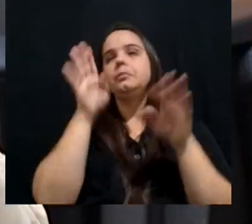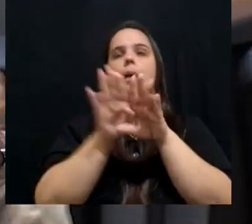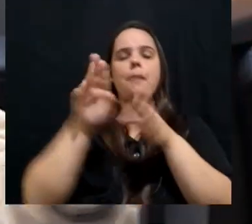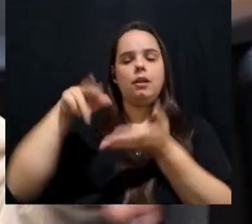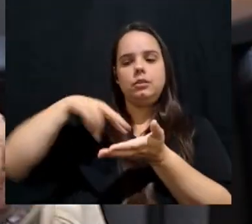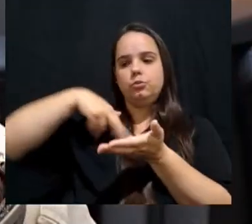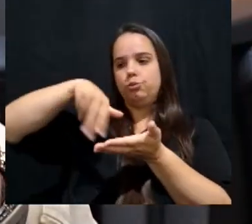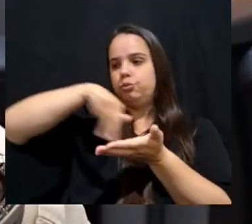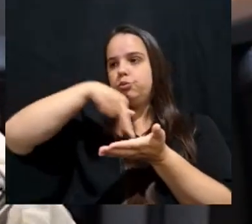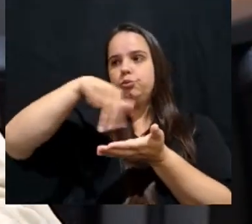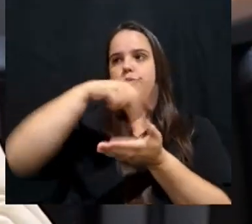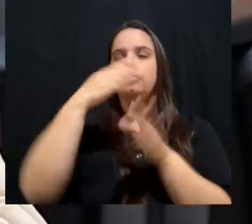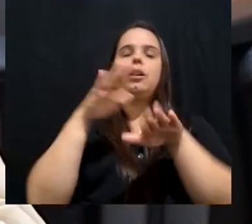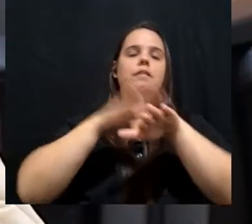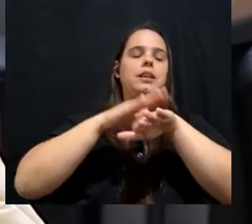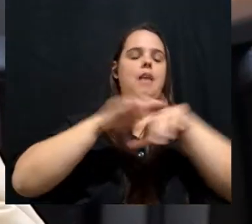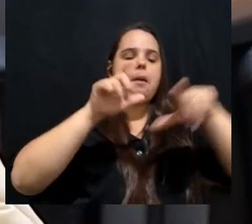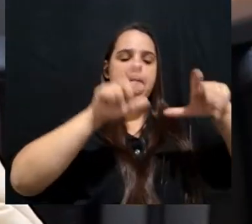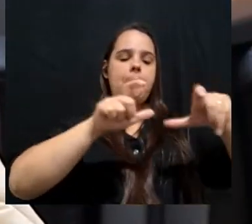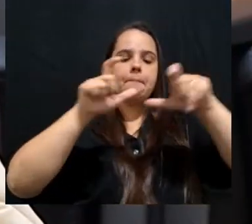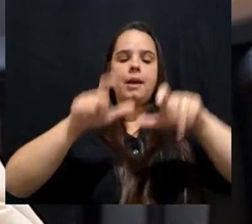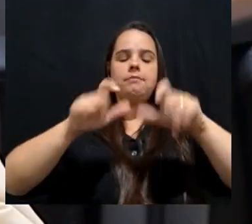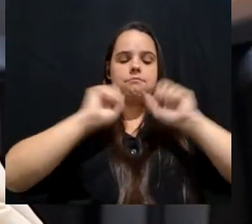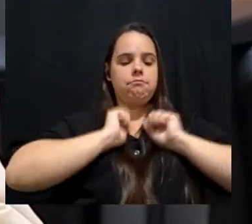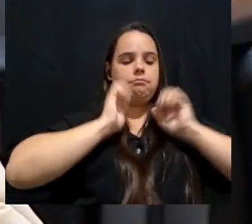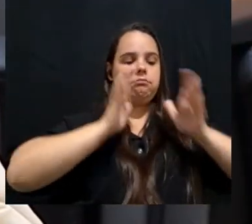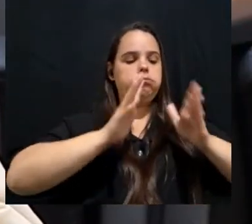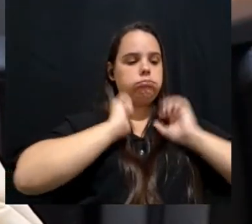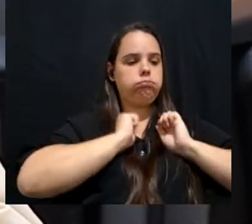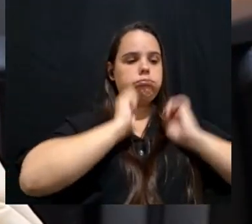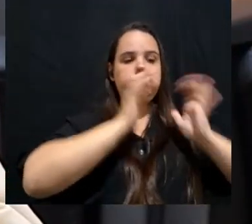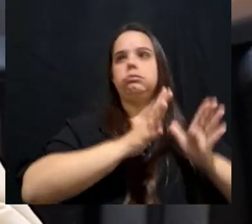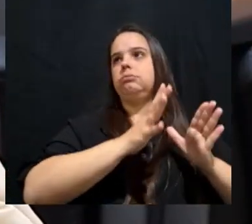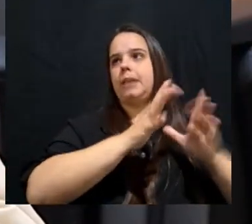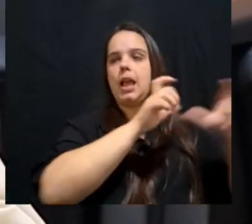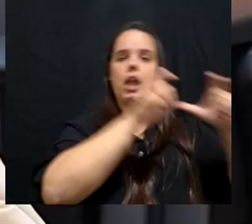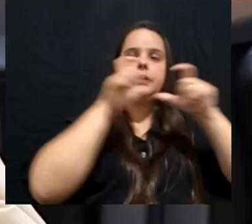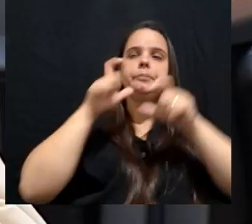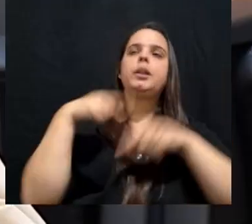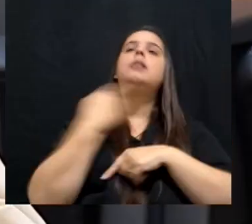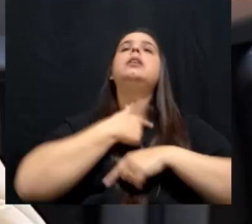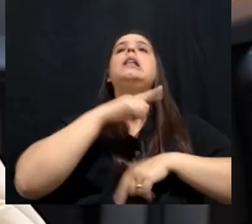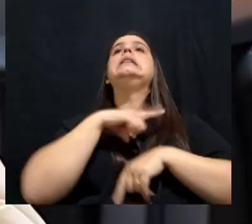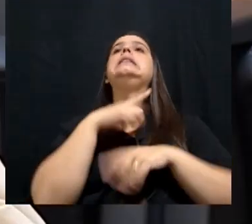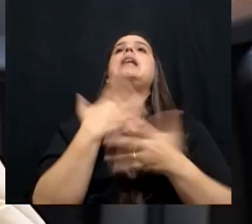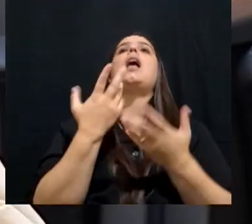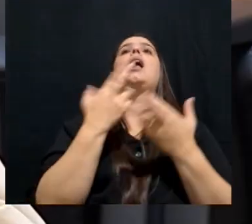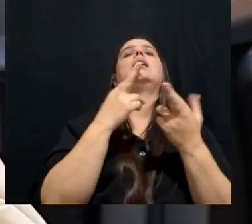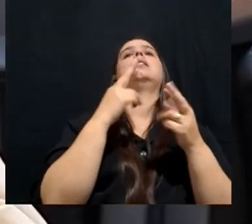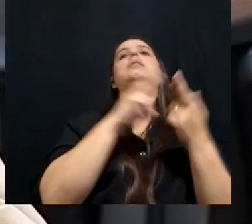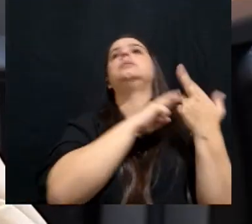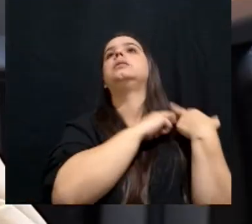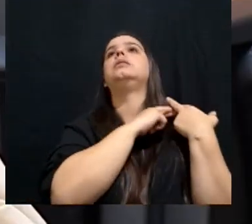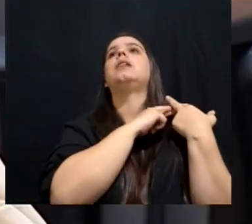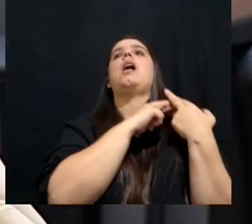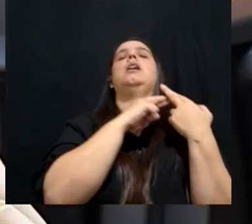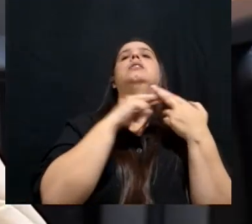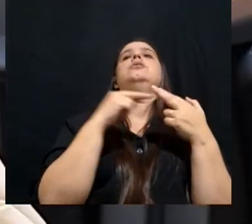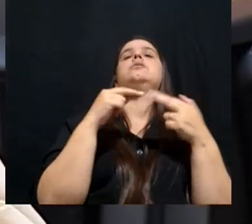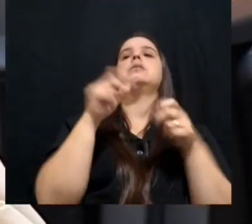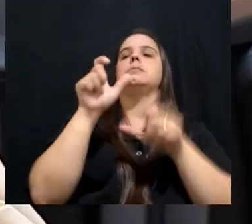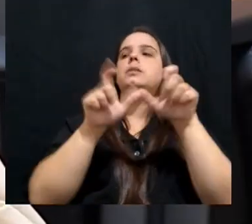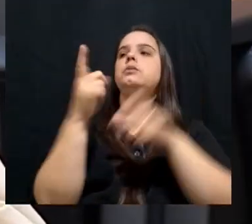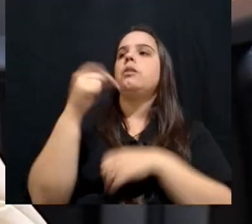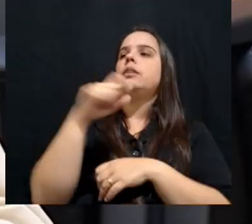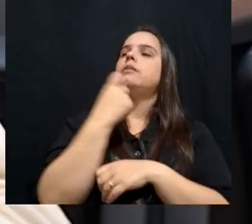pontuais no local, né? Então, assim, a gente tem esse compromisso com os idosos da cidade de Campinas. Imagina se a